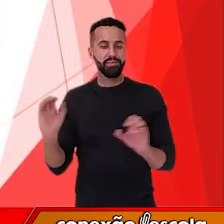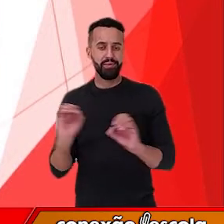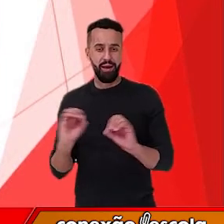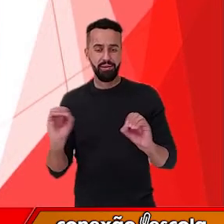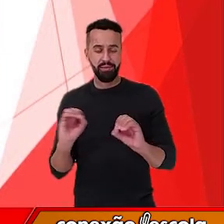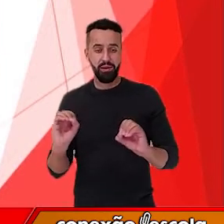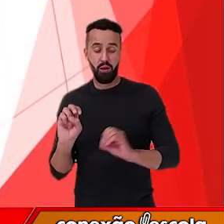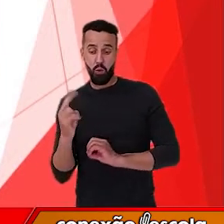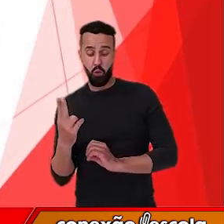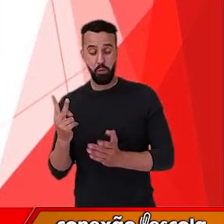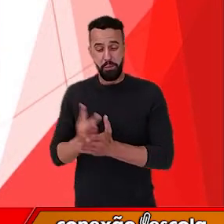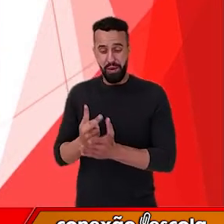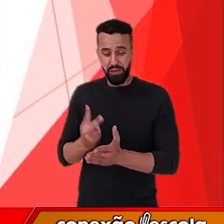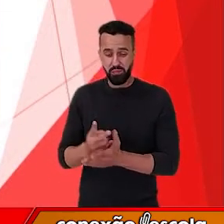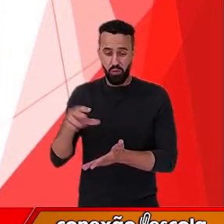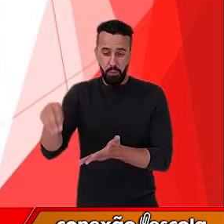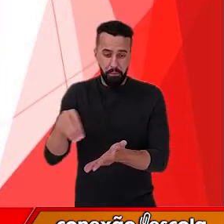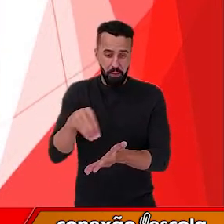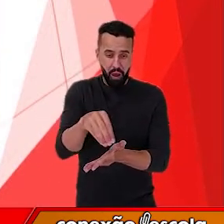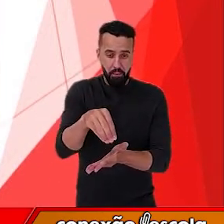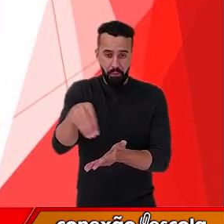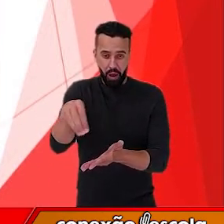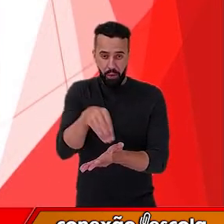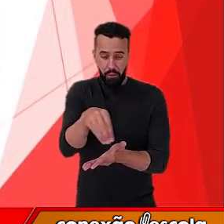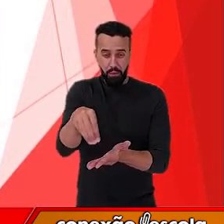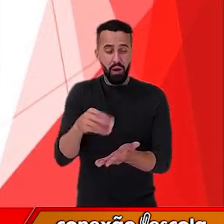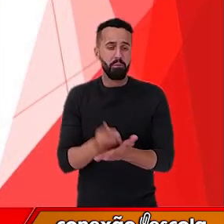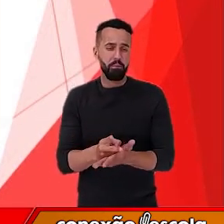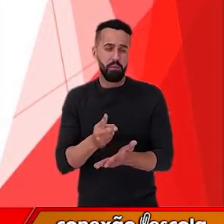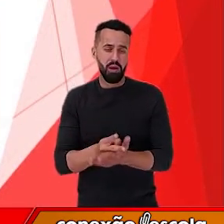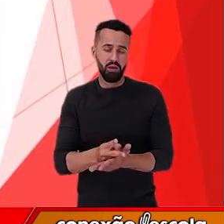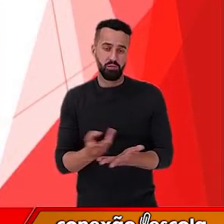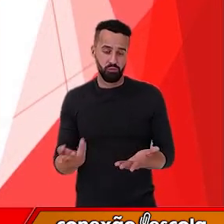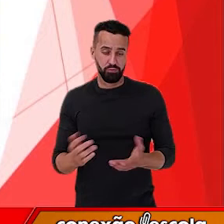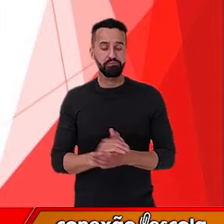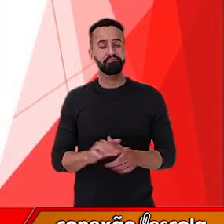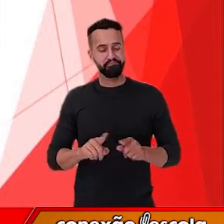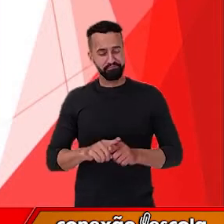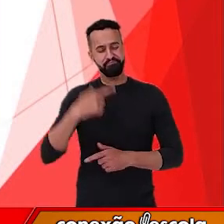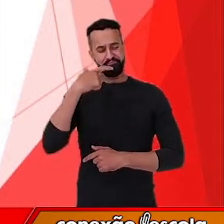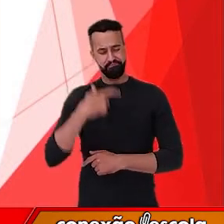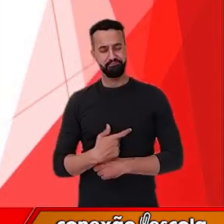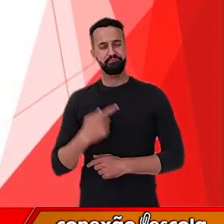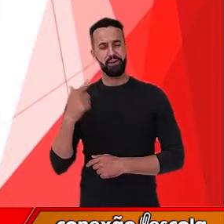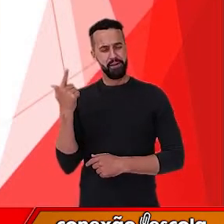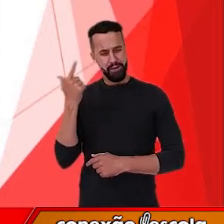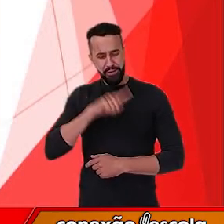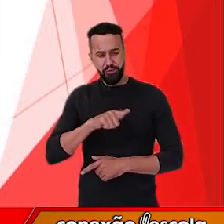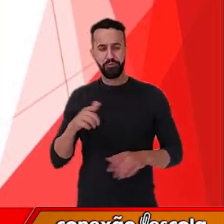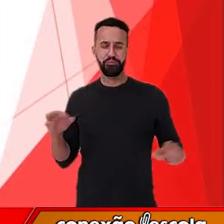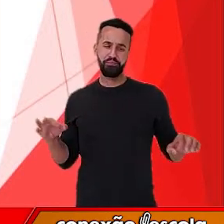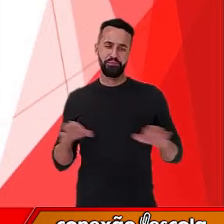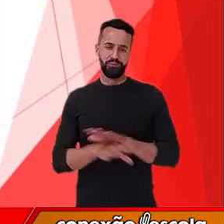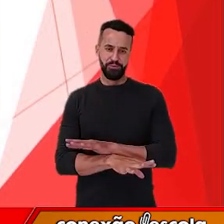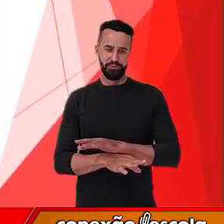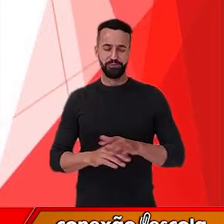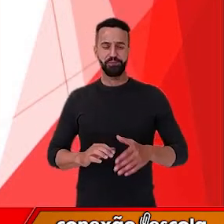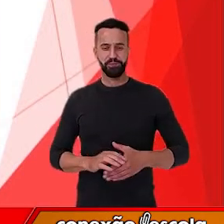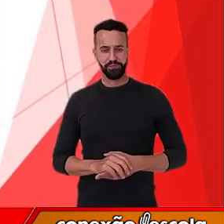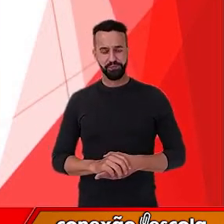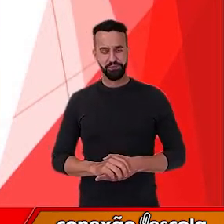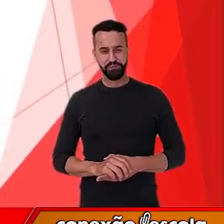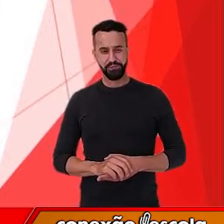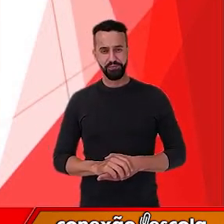ficar fazendo a mesma jogada repetidas vezes porque ele não tem outra opção de jogo, você ganhou a partida,